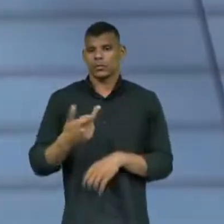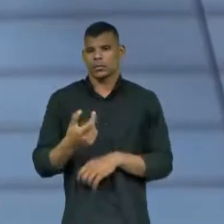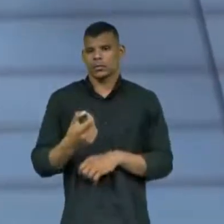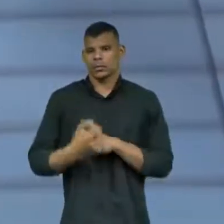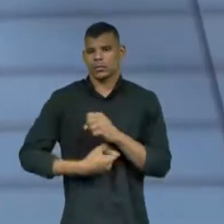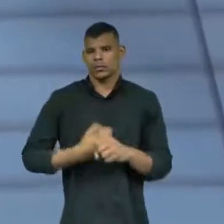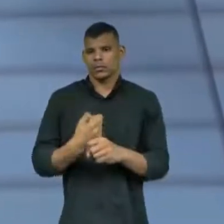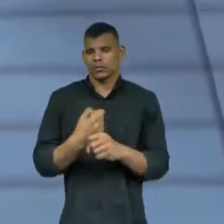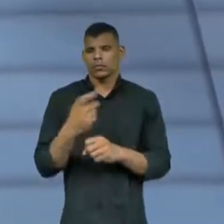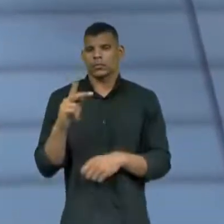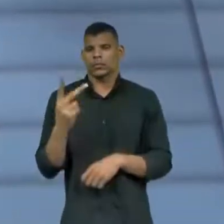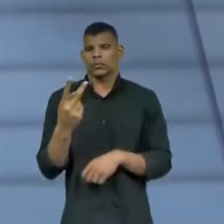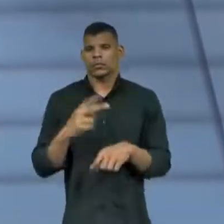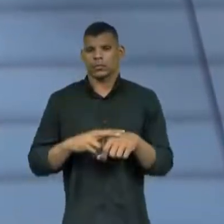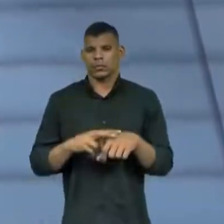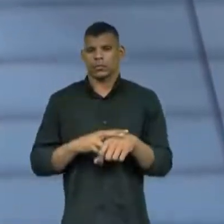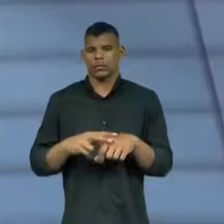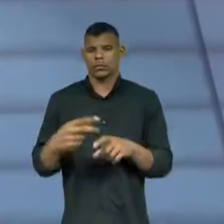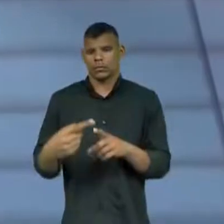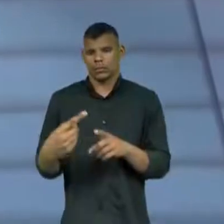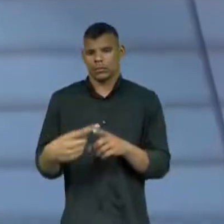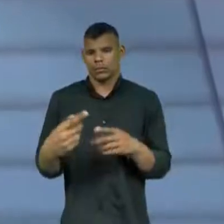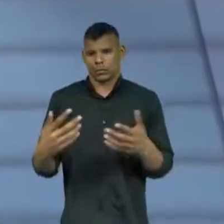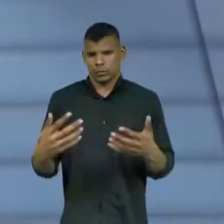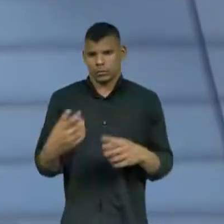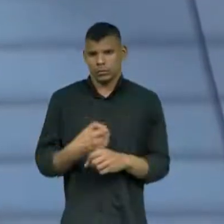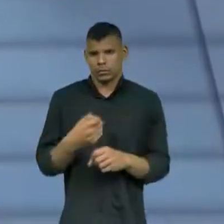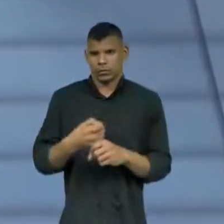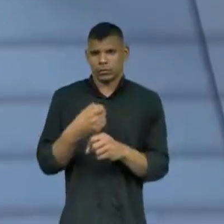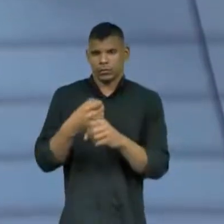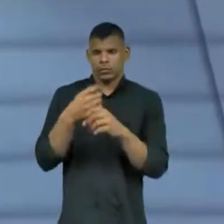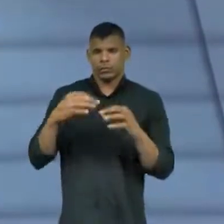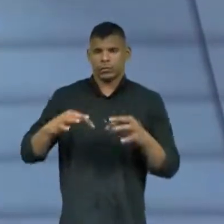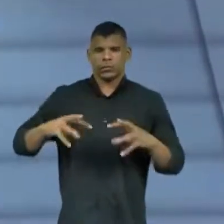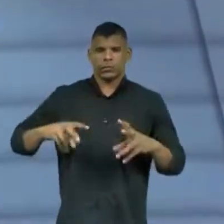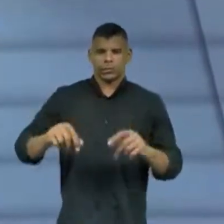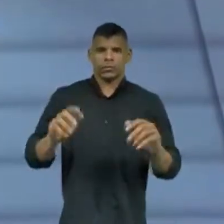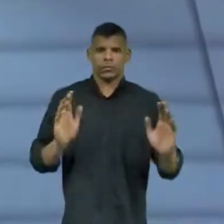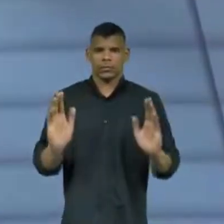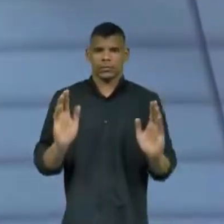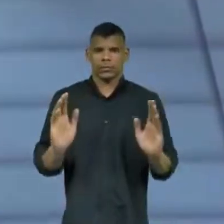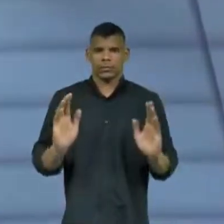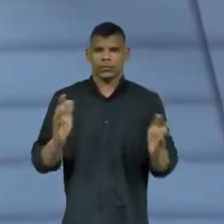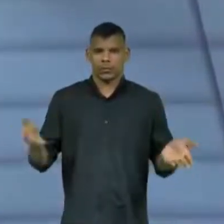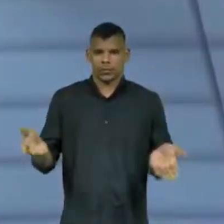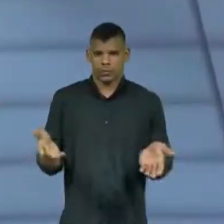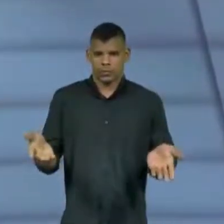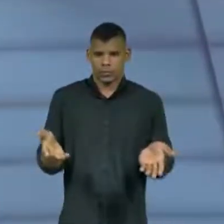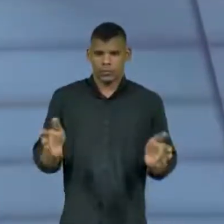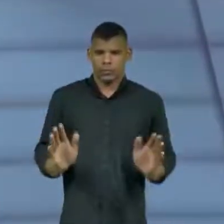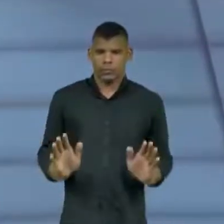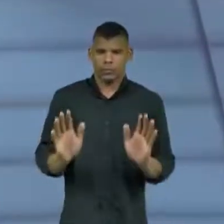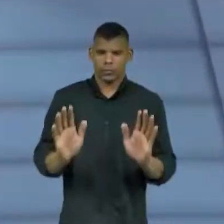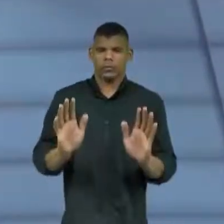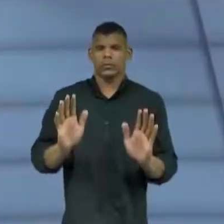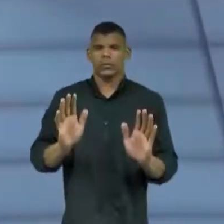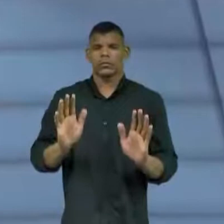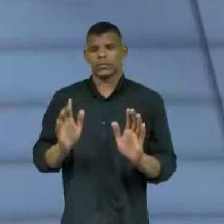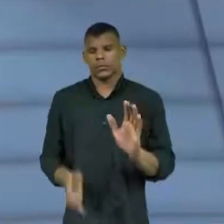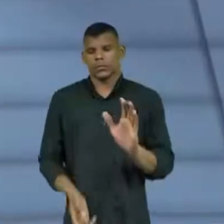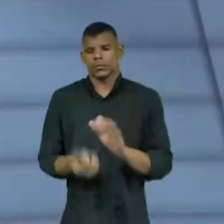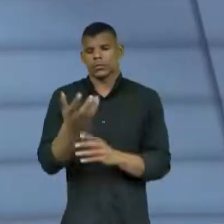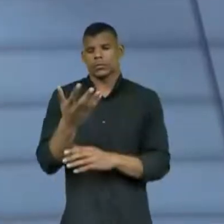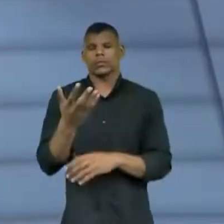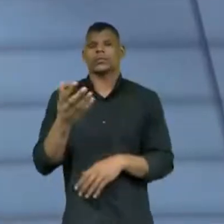para o hidrogênio verde. Olha aí. Porque tudo que foi construído ao longo desse período, hoje se torna um